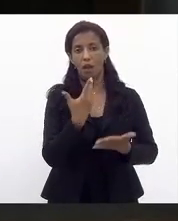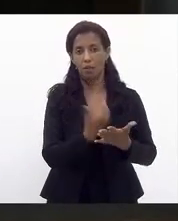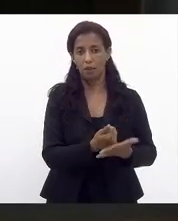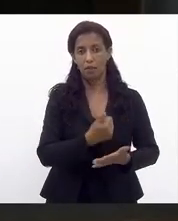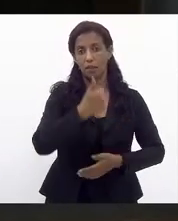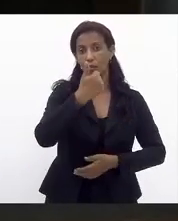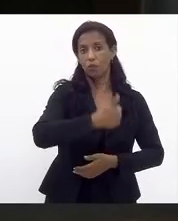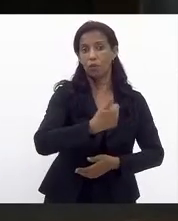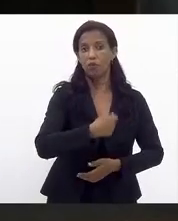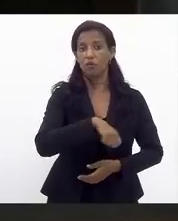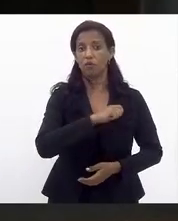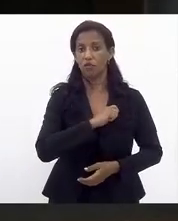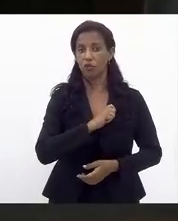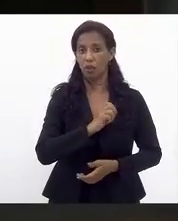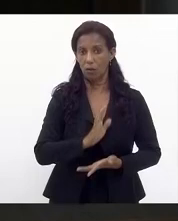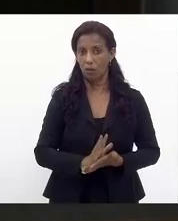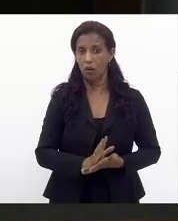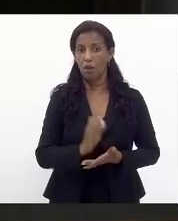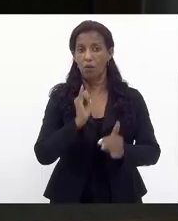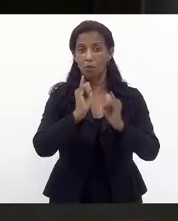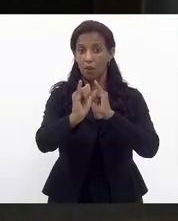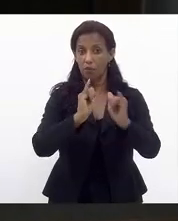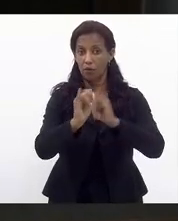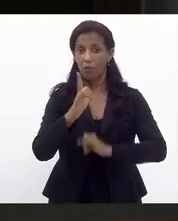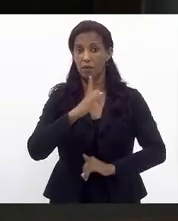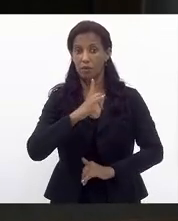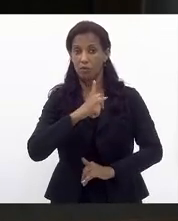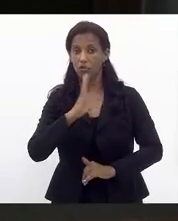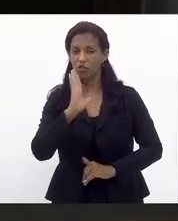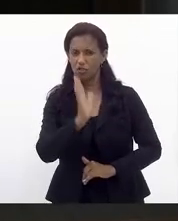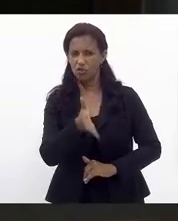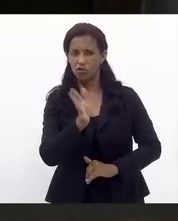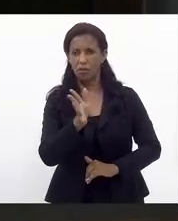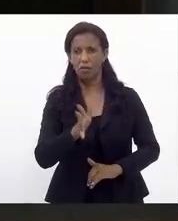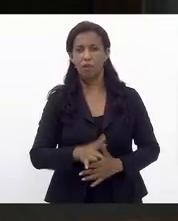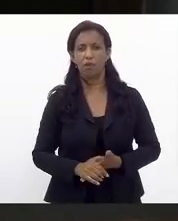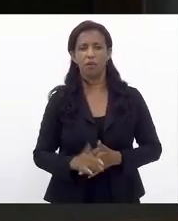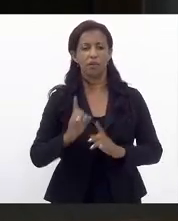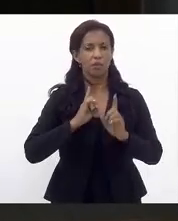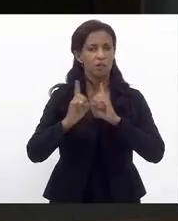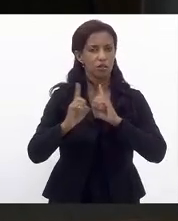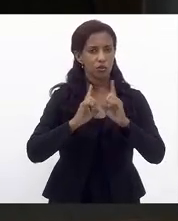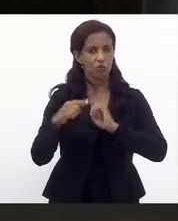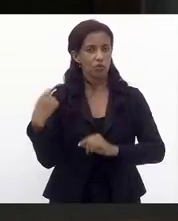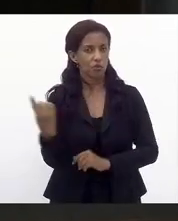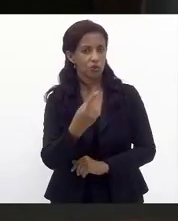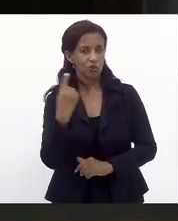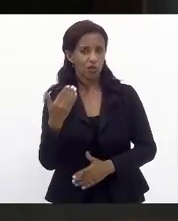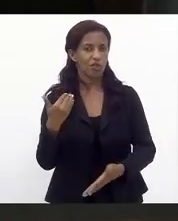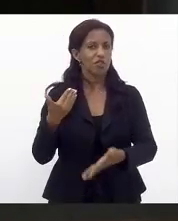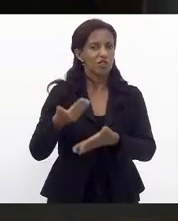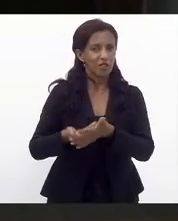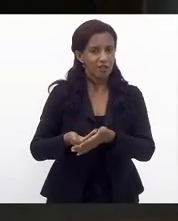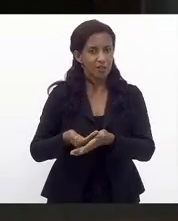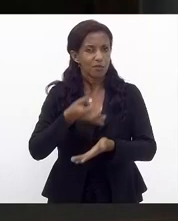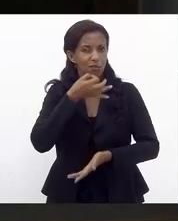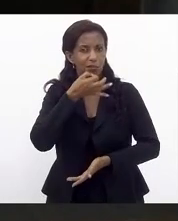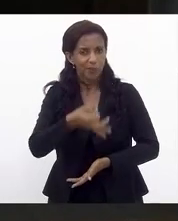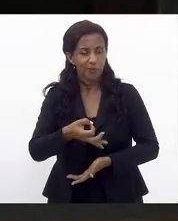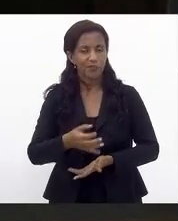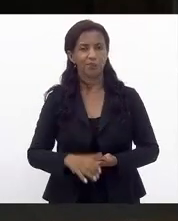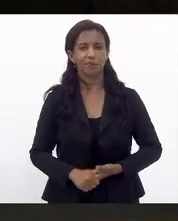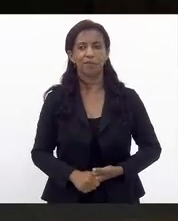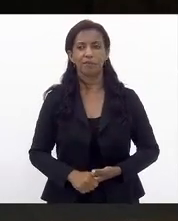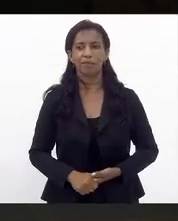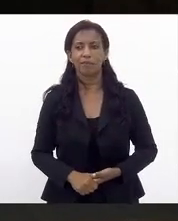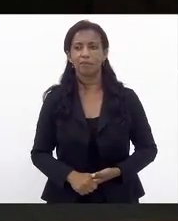fiscal e esse é um dado que ainda tinha que ser discutido e nós chegamos a um consenso